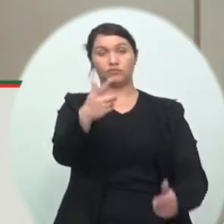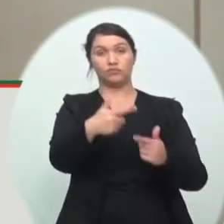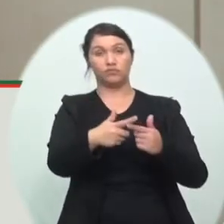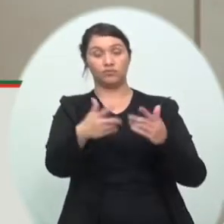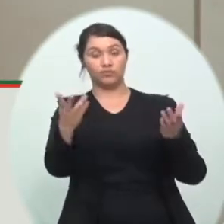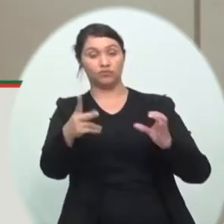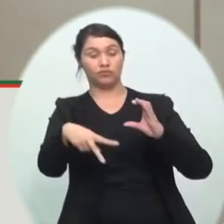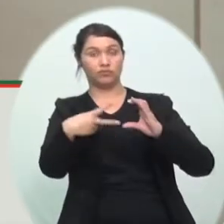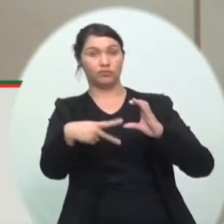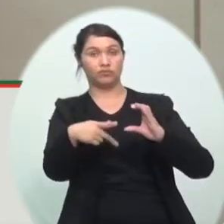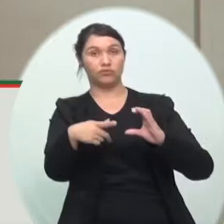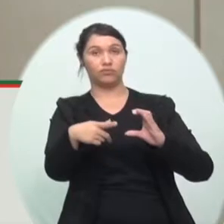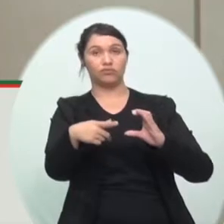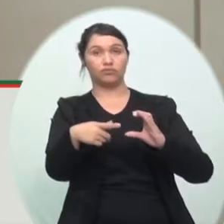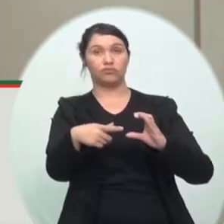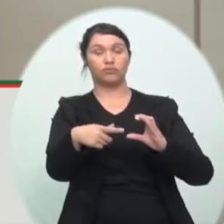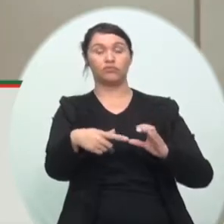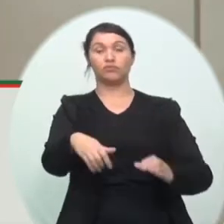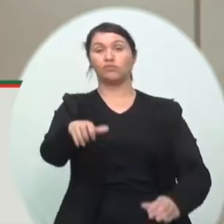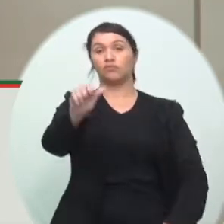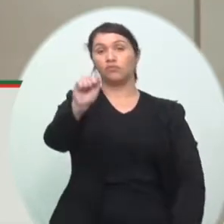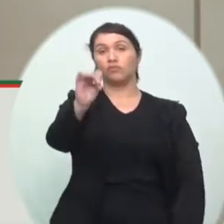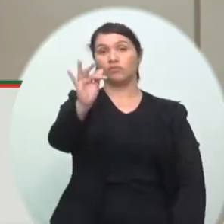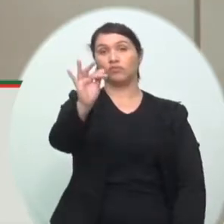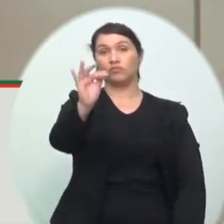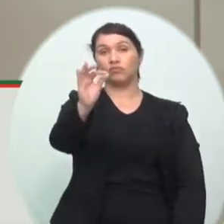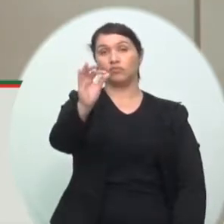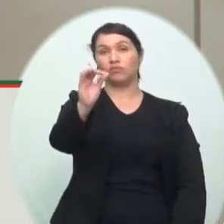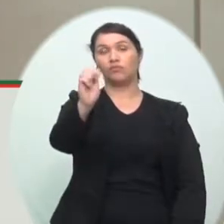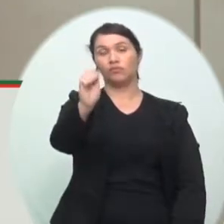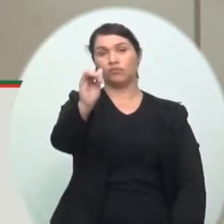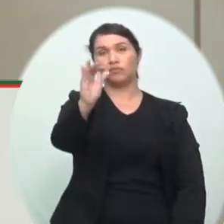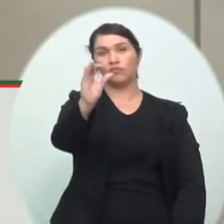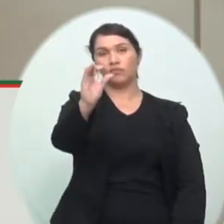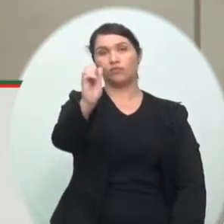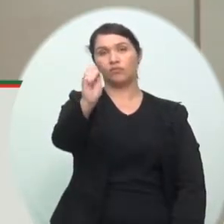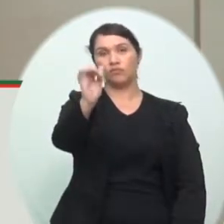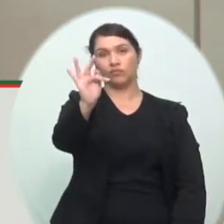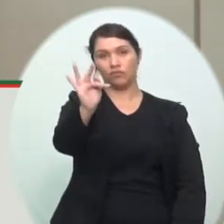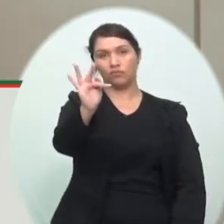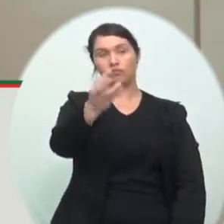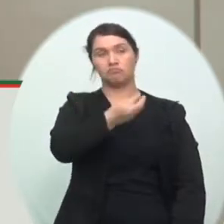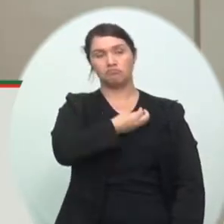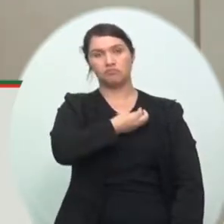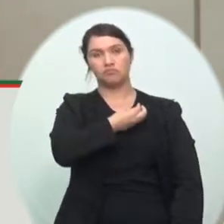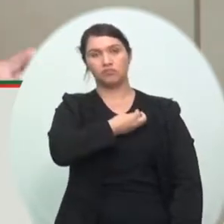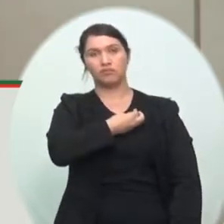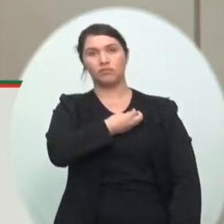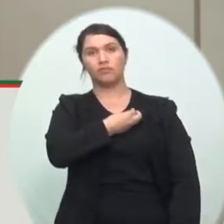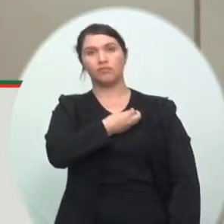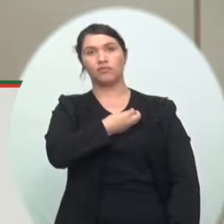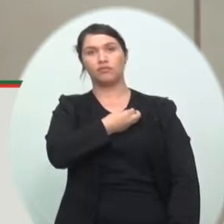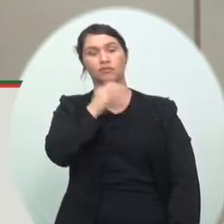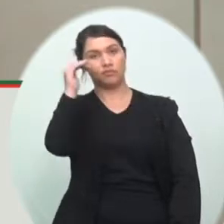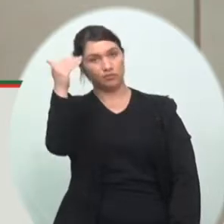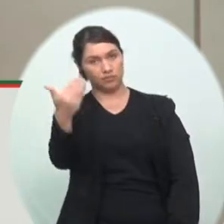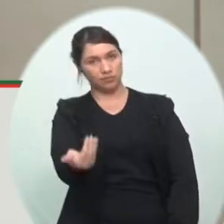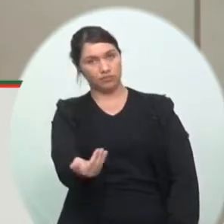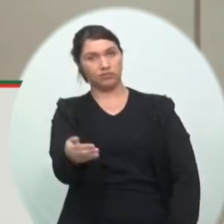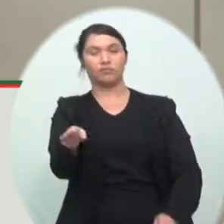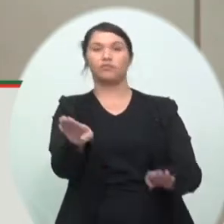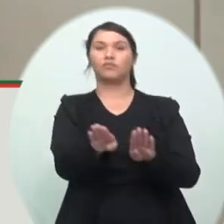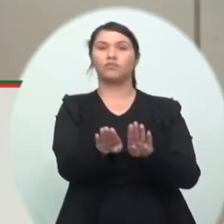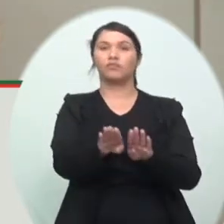casa, a CAF, representado pelo Tiago, Douglas e também o Eduardo, que chegou